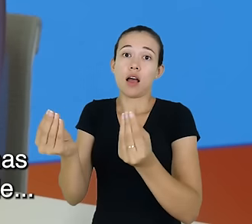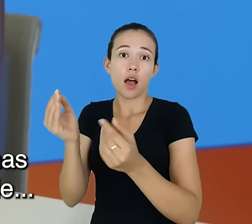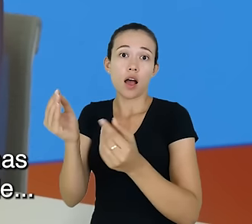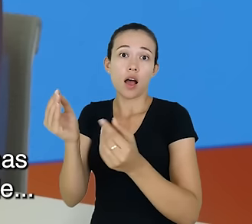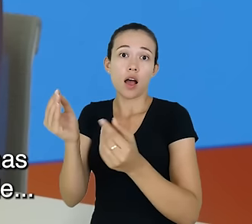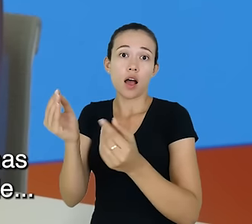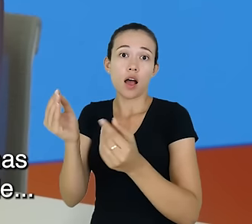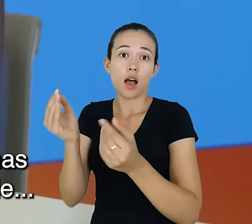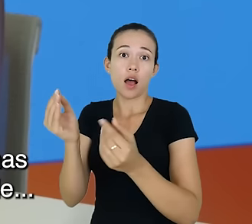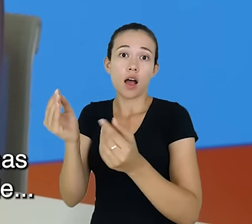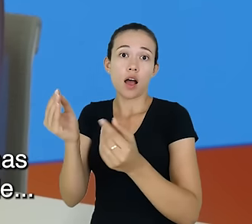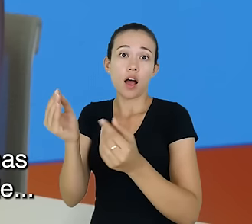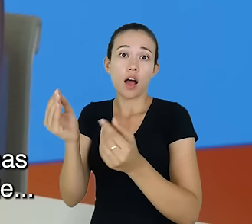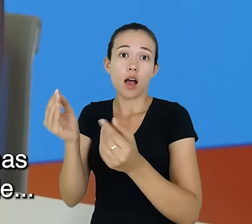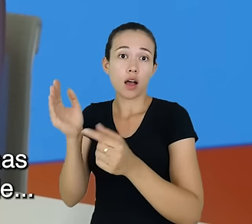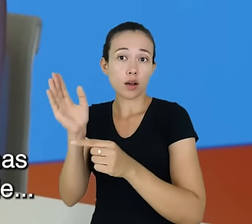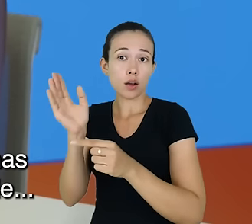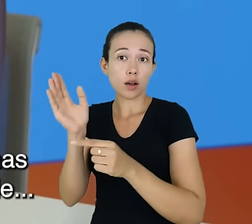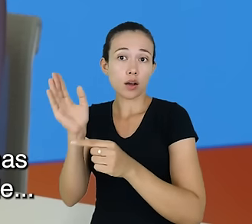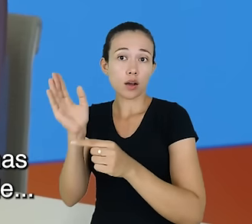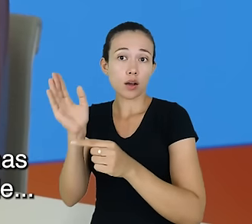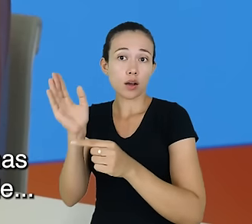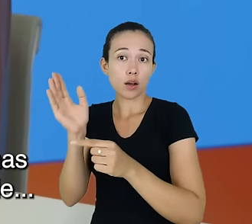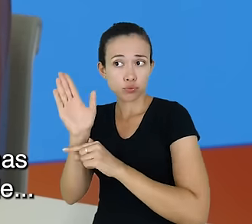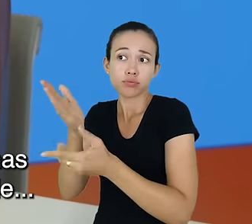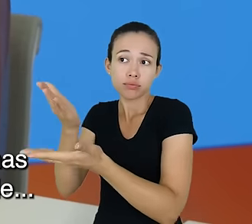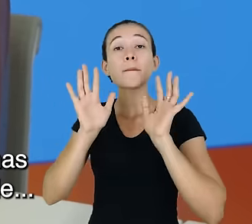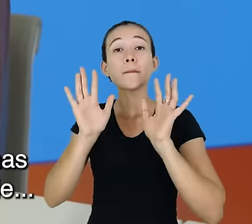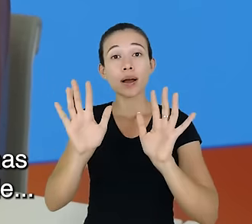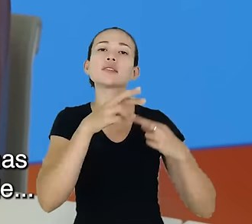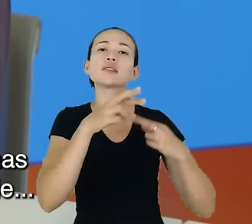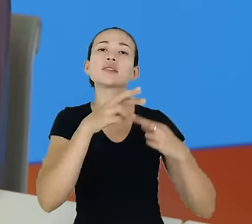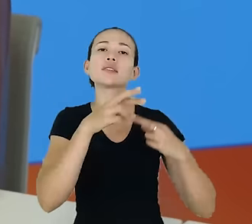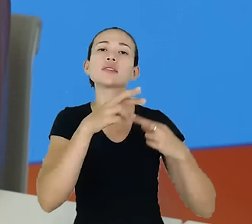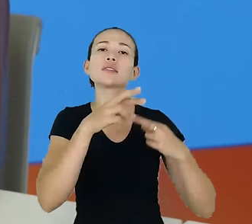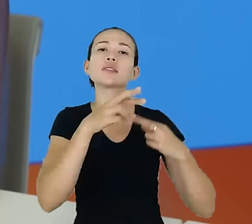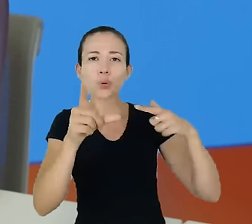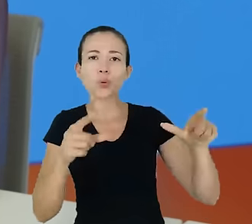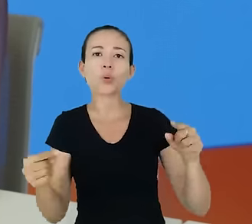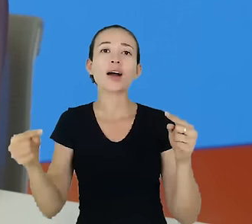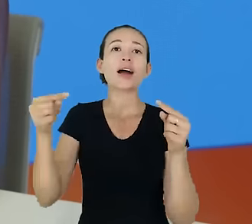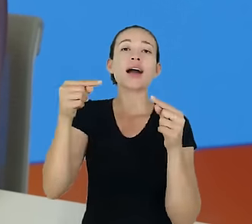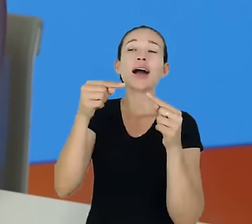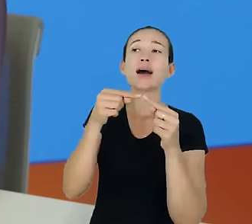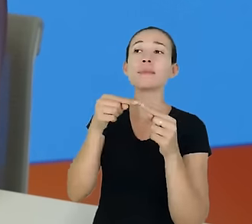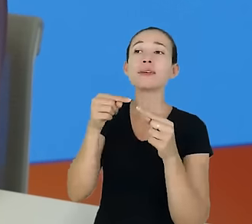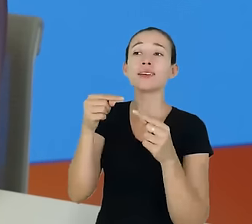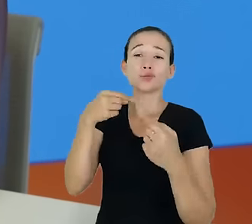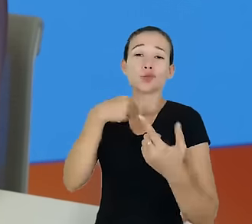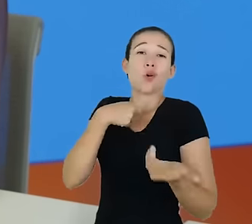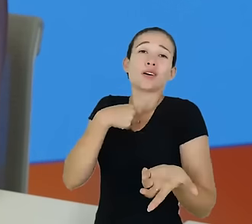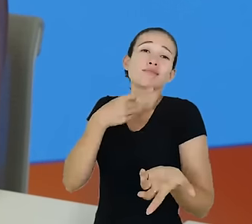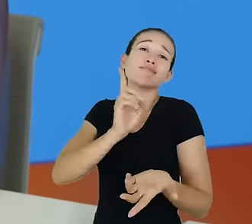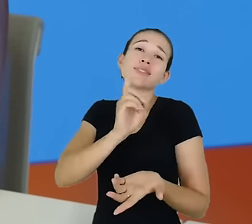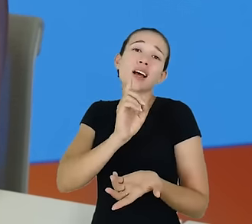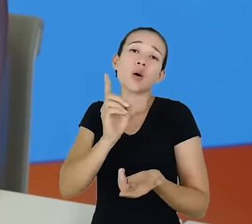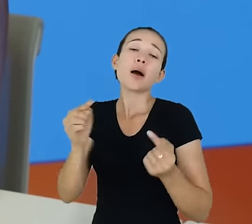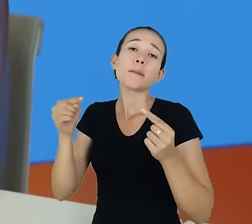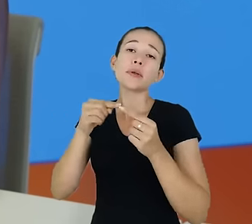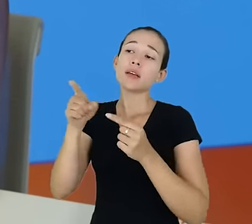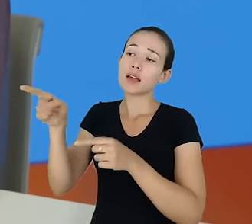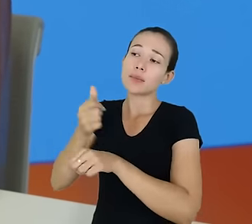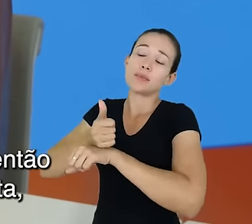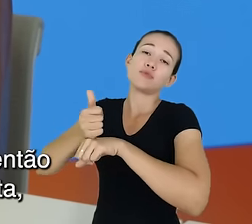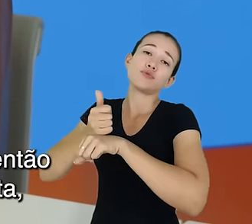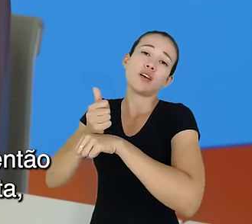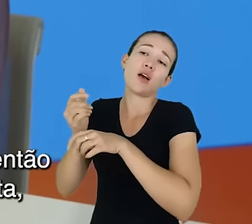gente não pode assumir algumas responsabilidades que a gente entende existe é o pessoal da contabilidade né eles é que